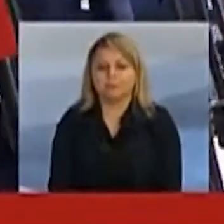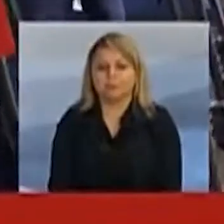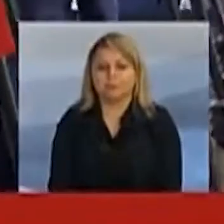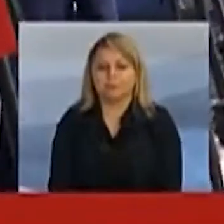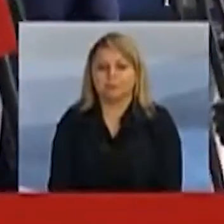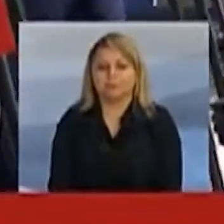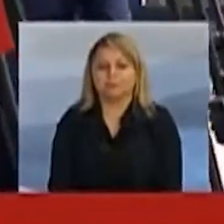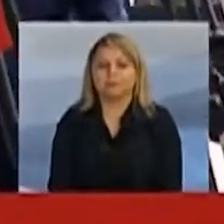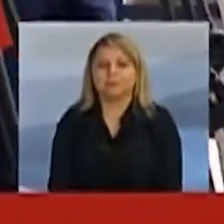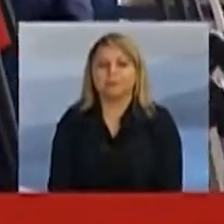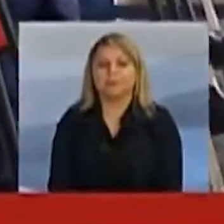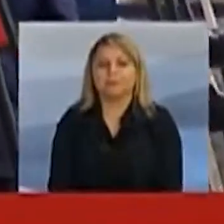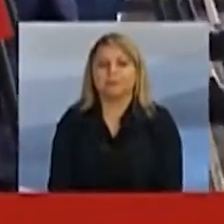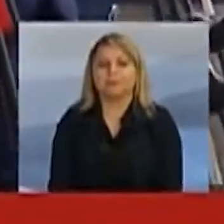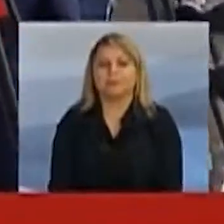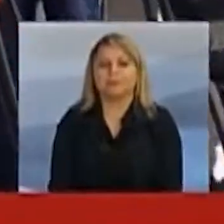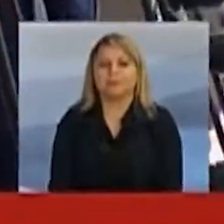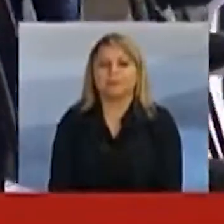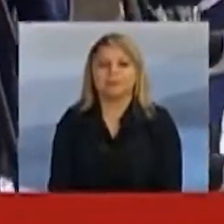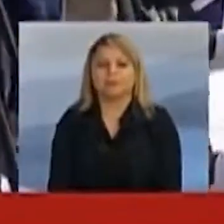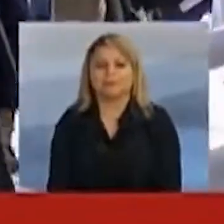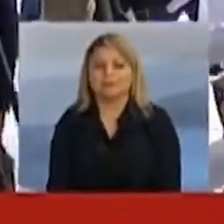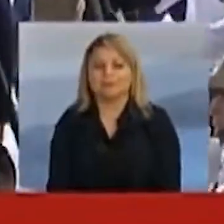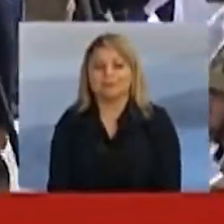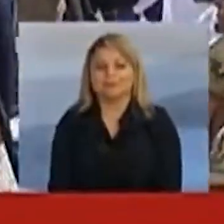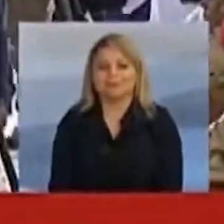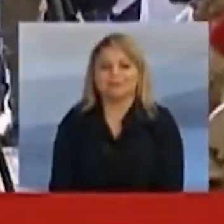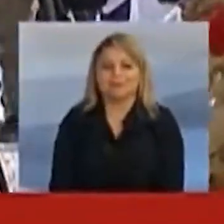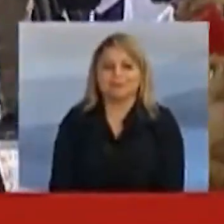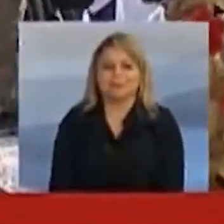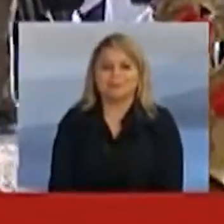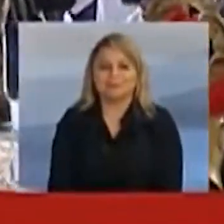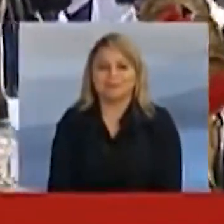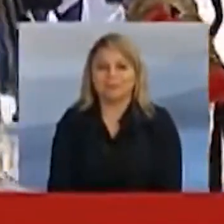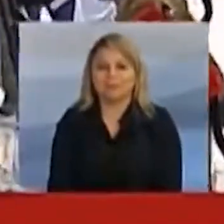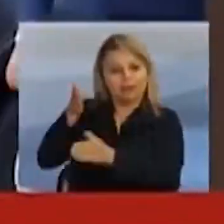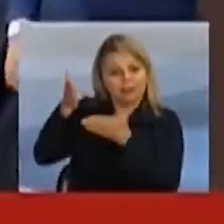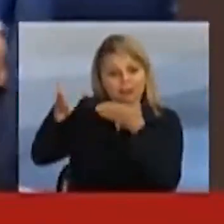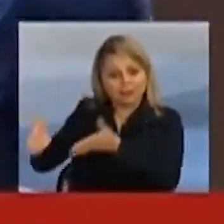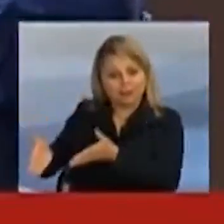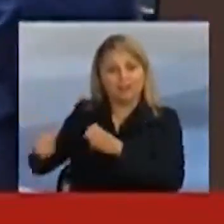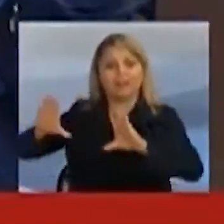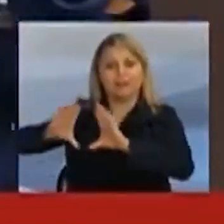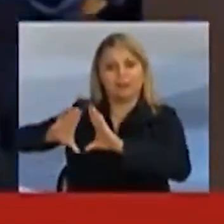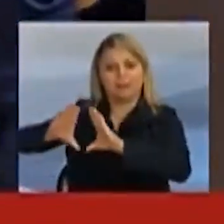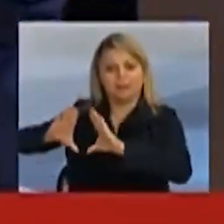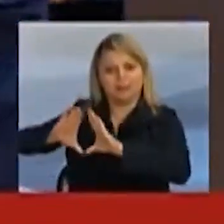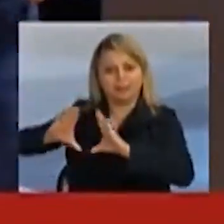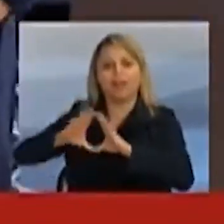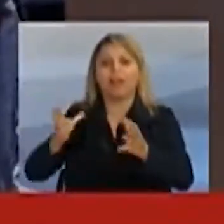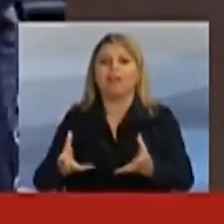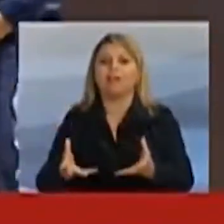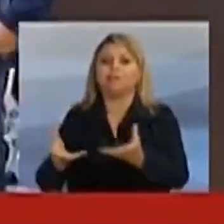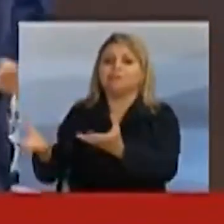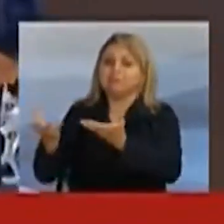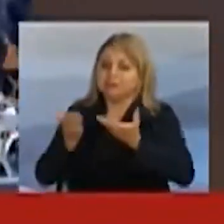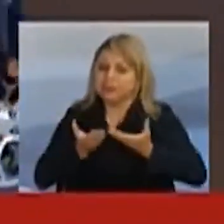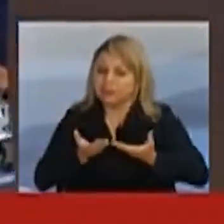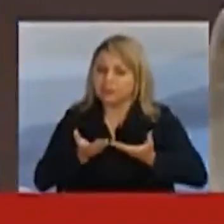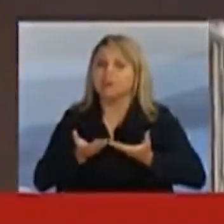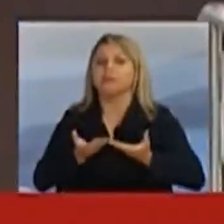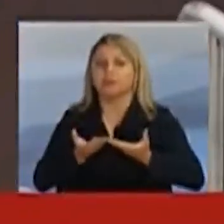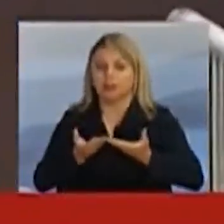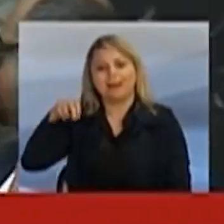o governador Romeu Zema e o vice-governador professor Mateus tomaram posse nesse domingo na Assembleia Legislativa de Minas Gerais